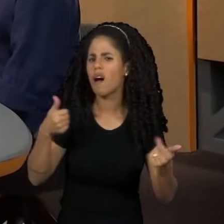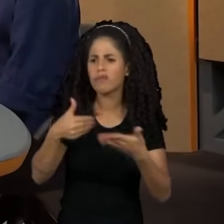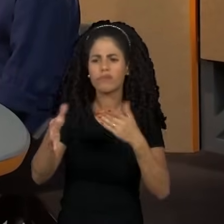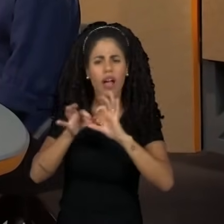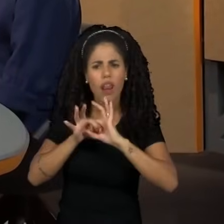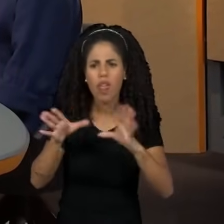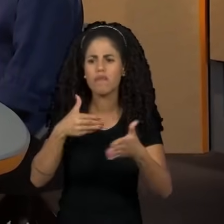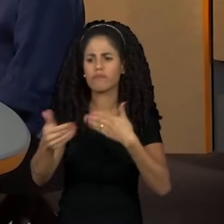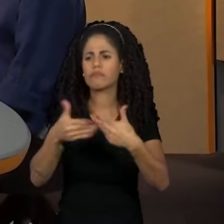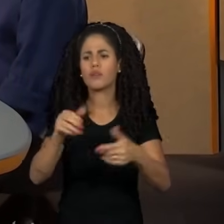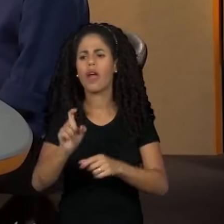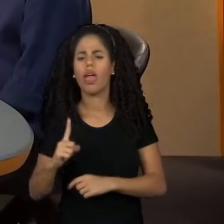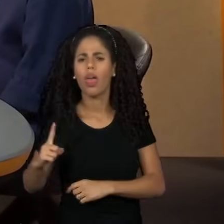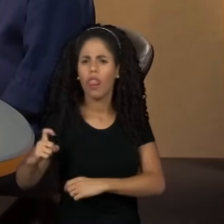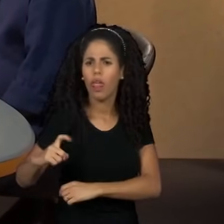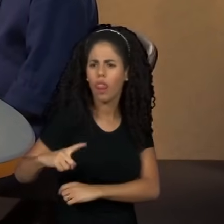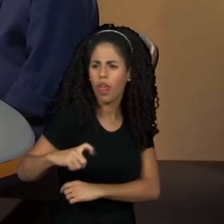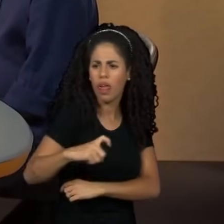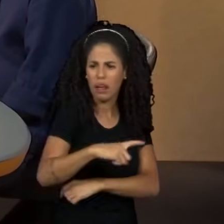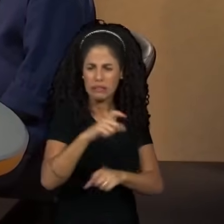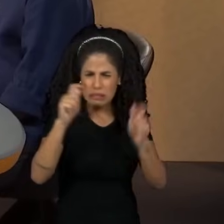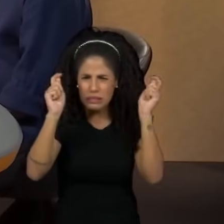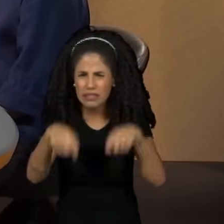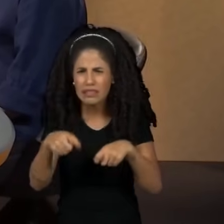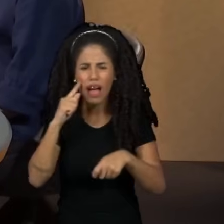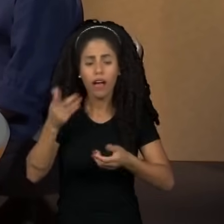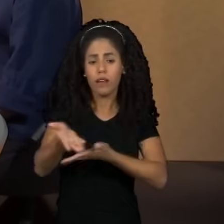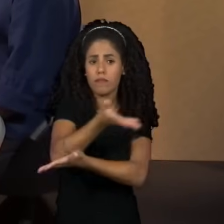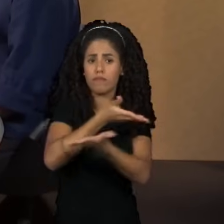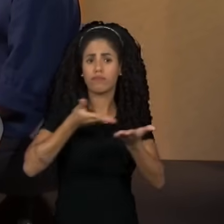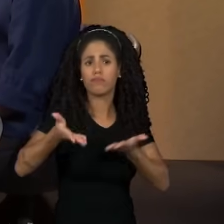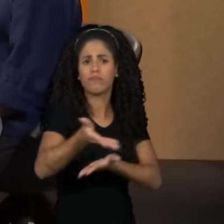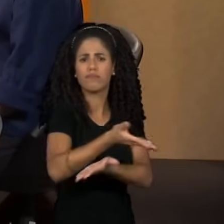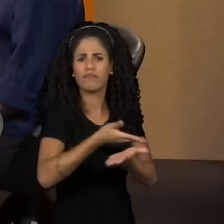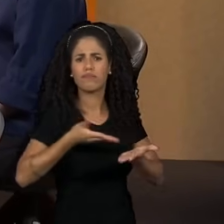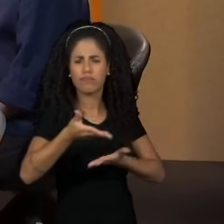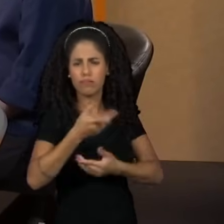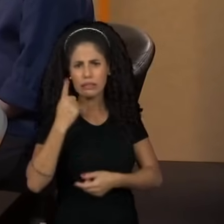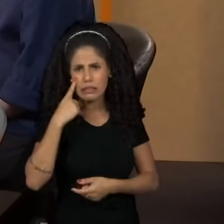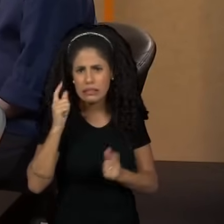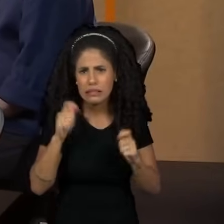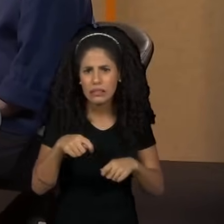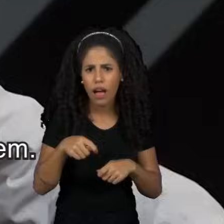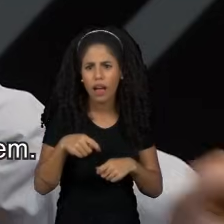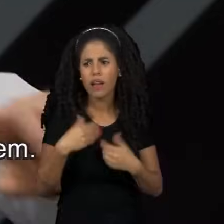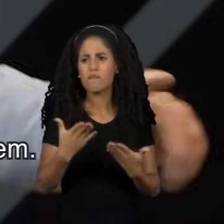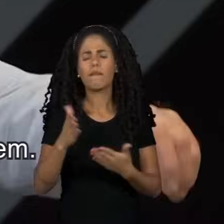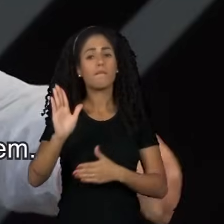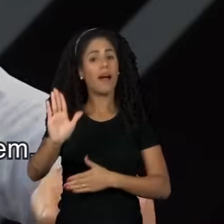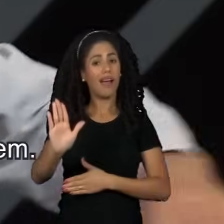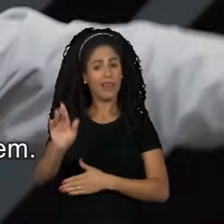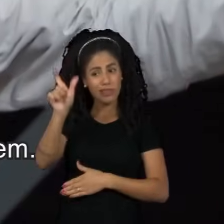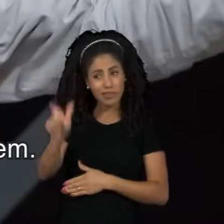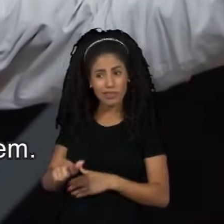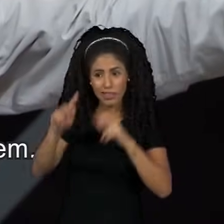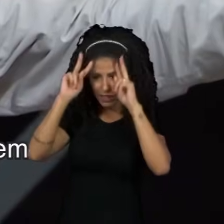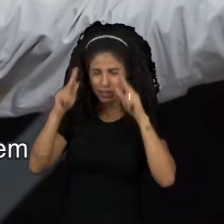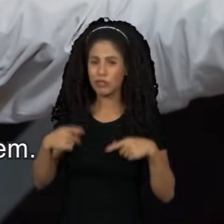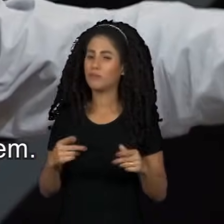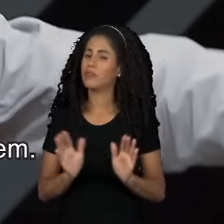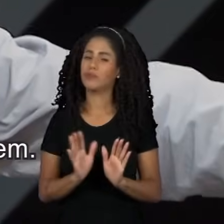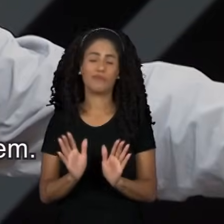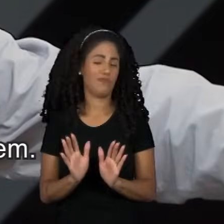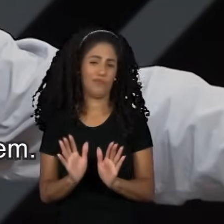bactéria, ele interage deixando, com exceção do ser humano, os outros, todos eles só